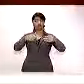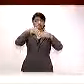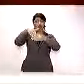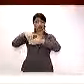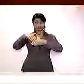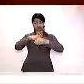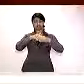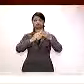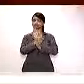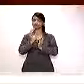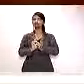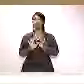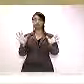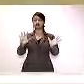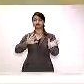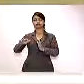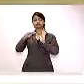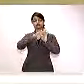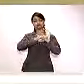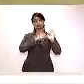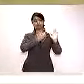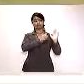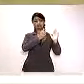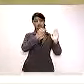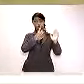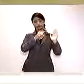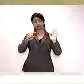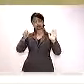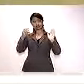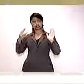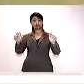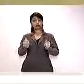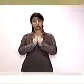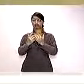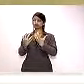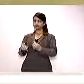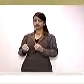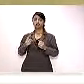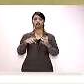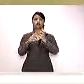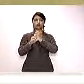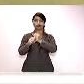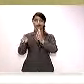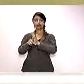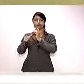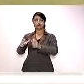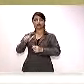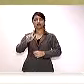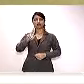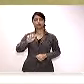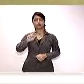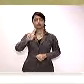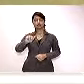votação aprovados itens 81 a 83 em conjunto é regimental contos das câmaras de guaraçu